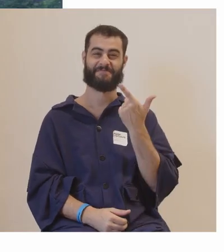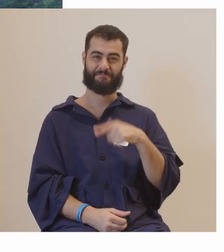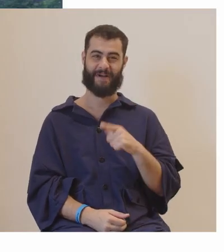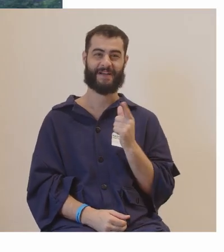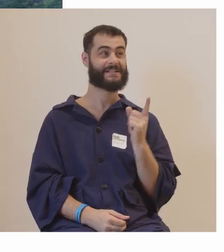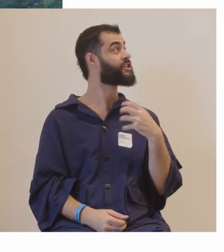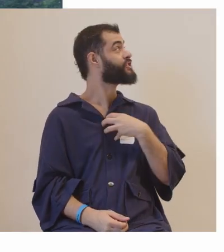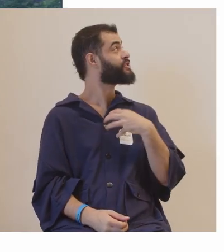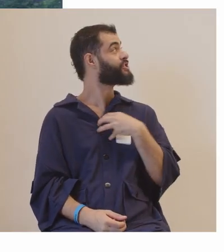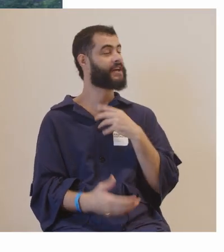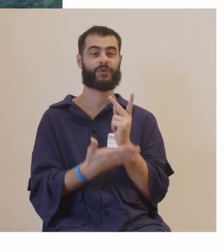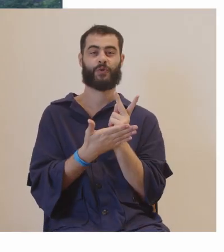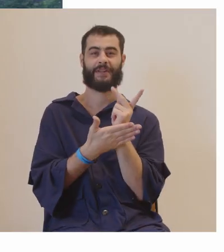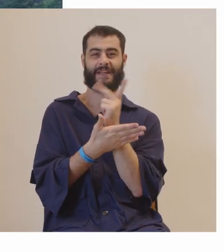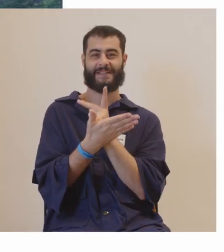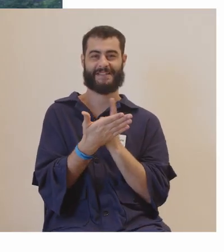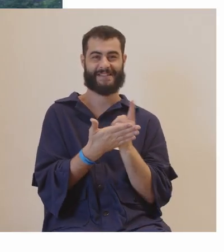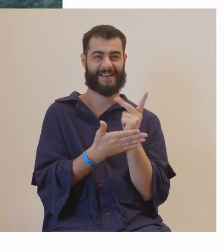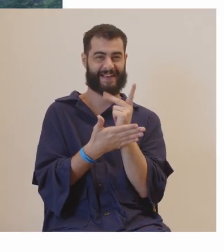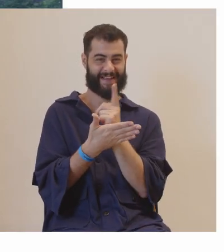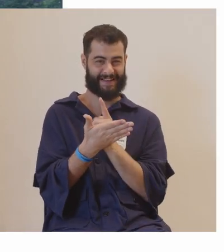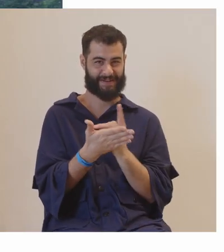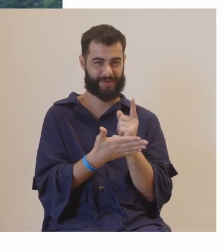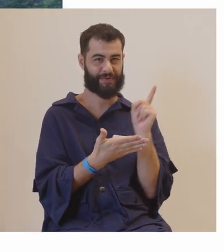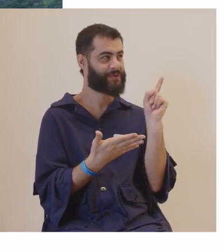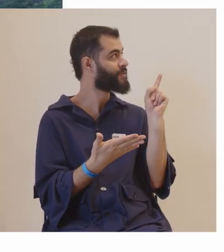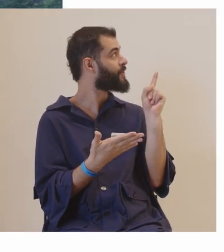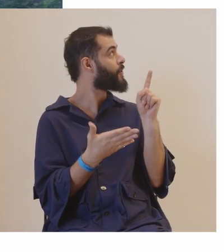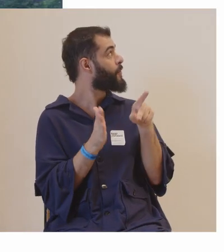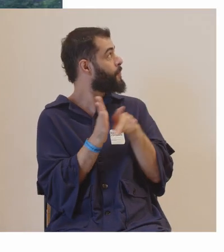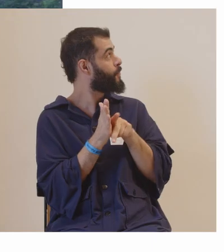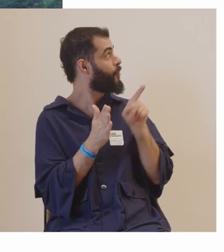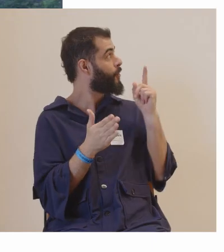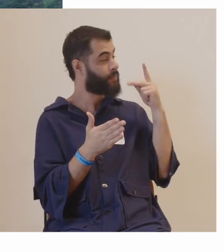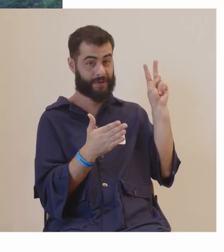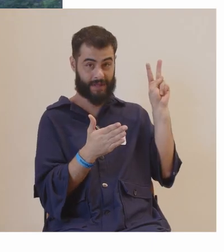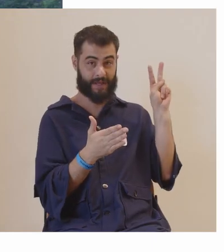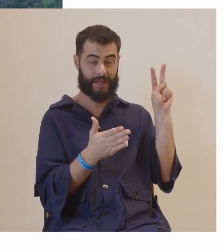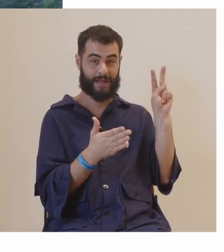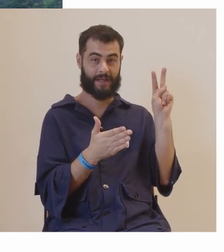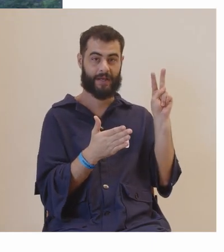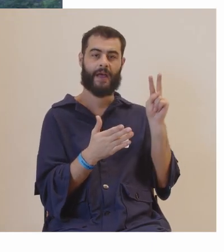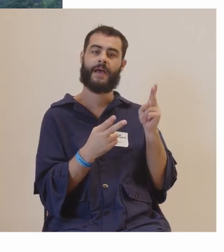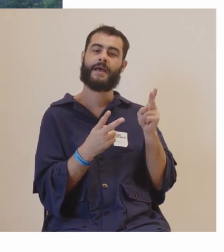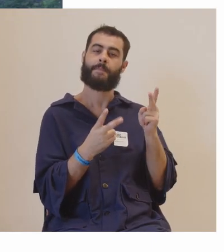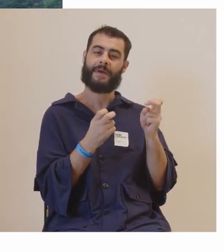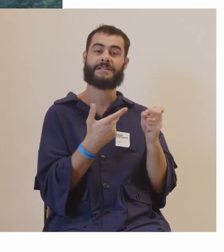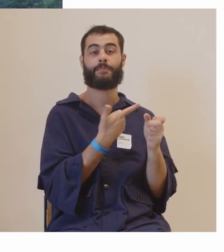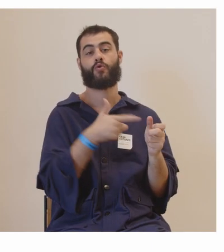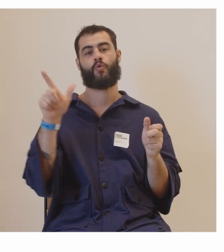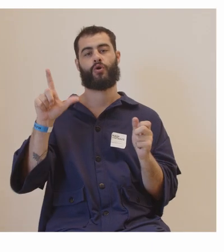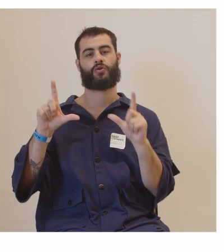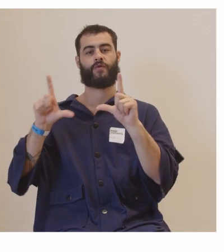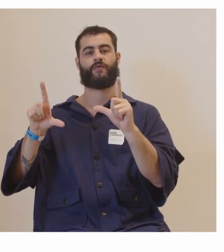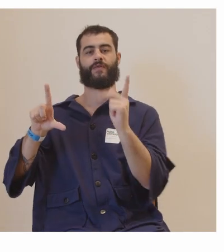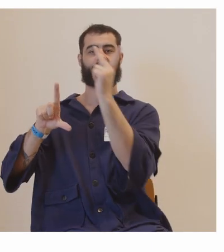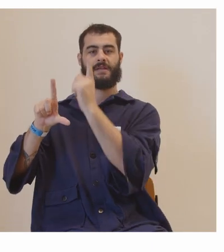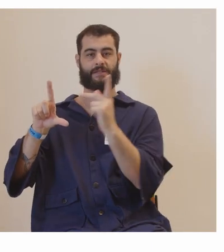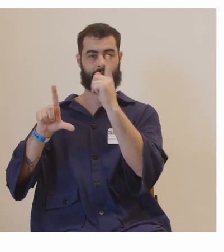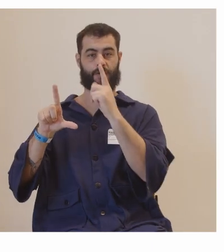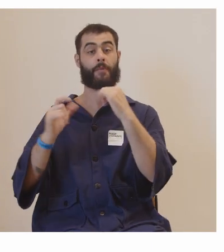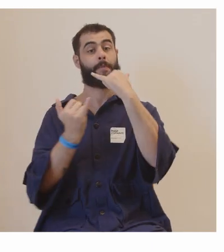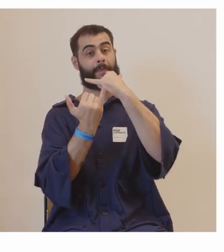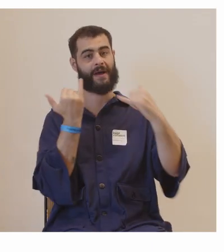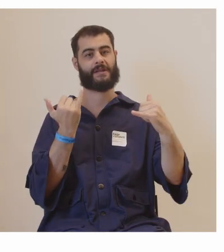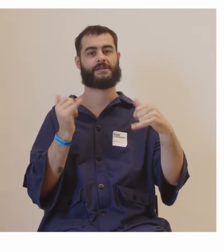exemplo, ondulante que a gente vê o Toyokuni fazer, aparece em outra gravura da coleção do Monet.